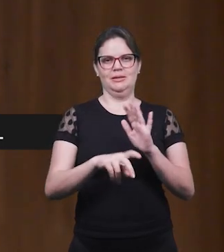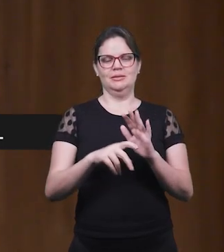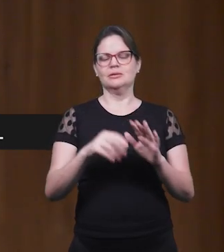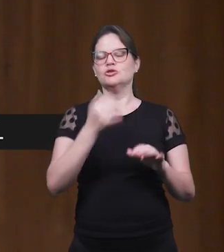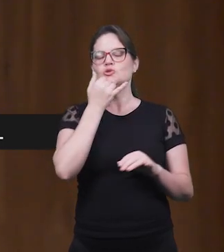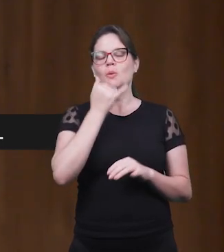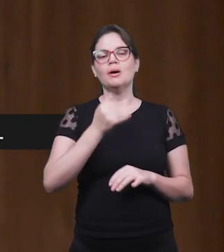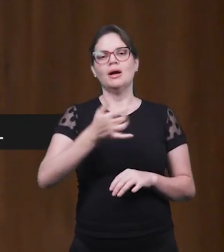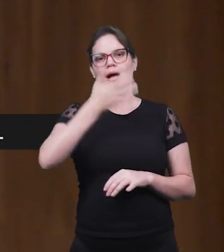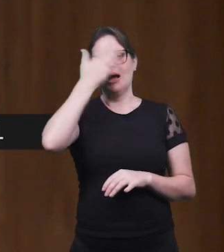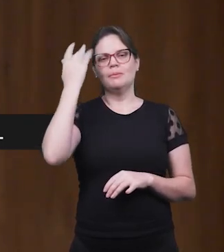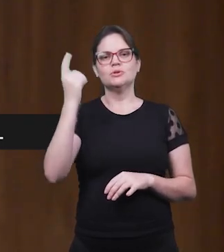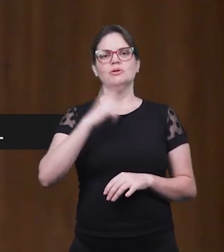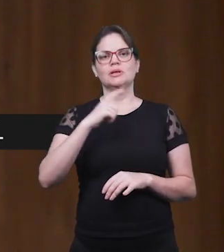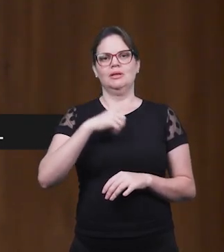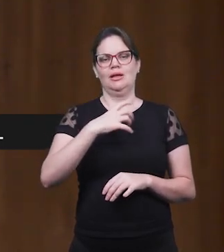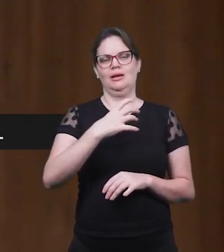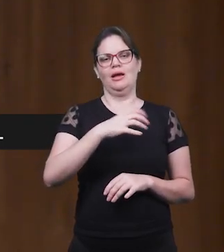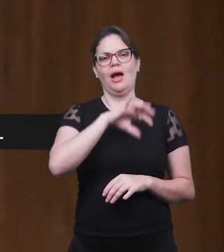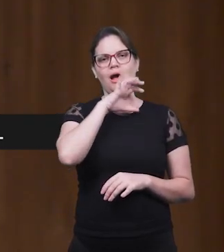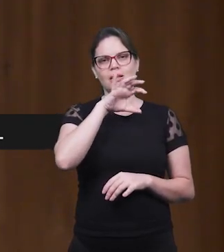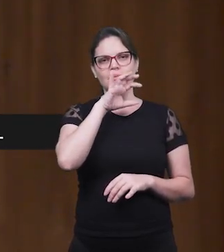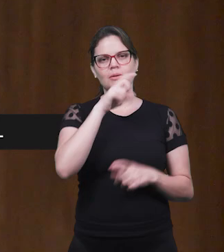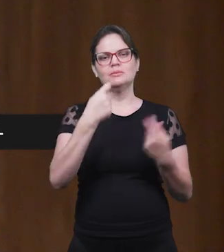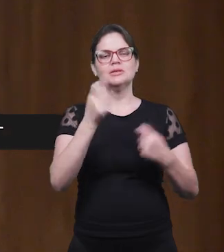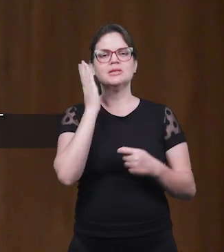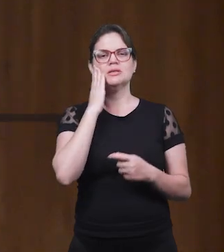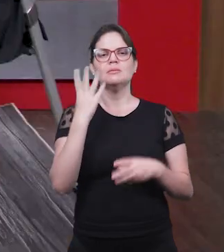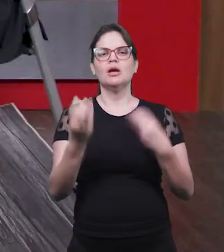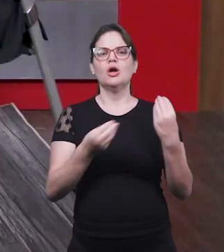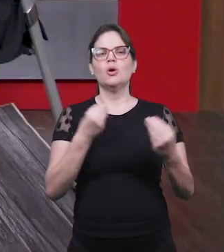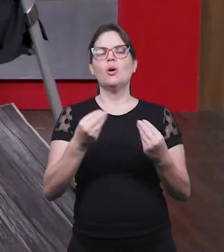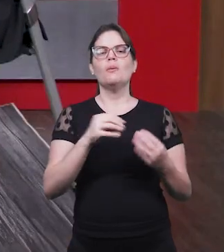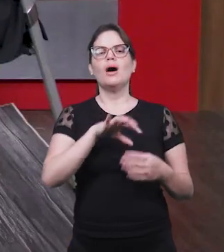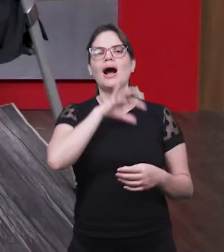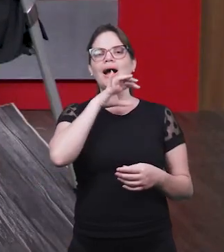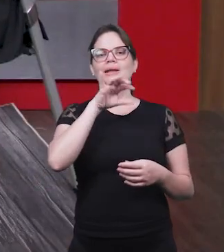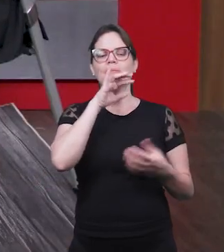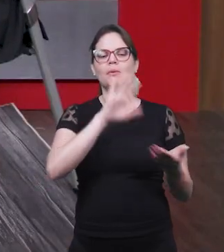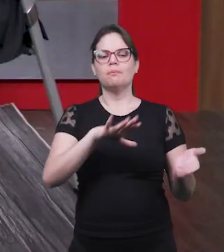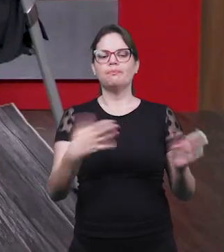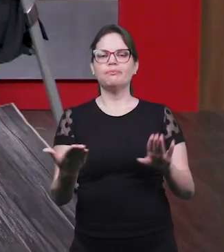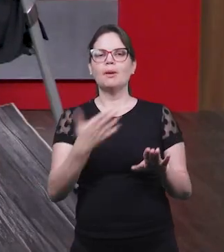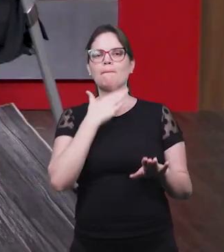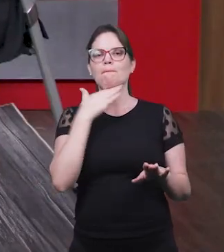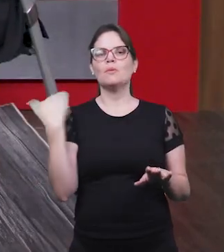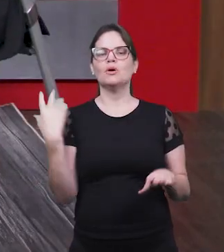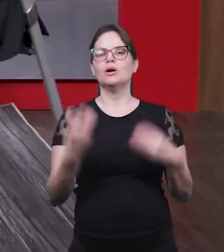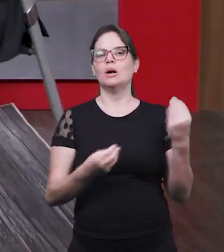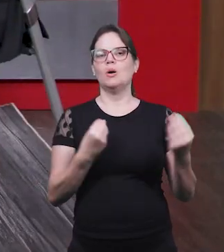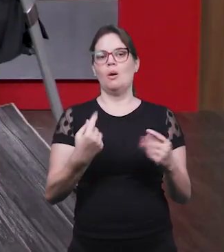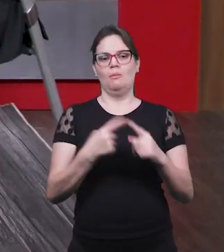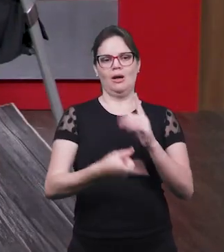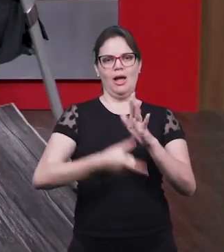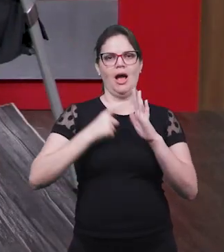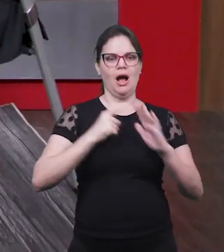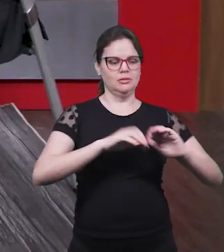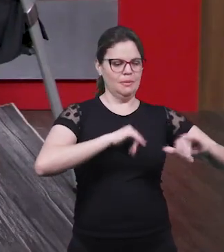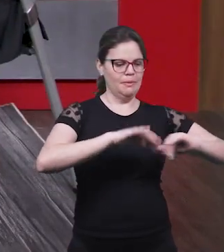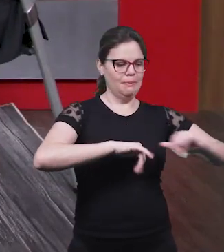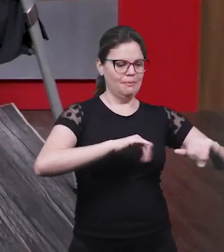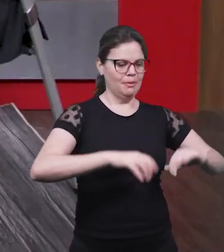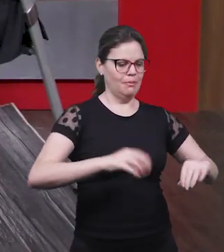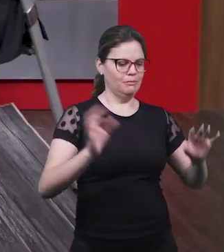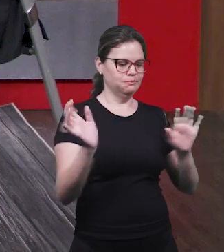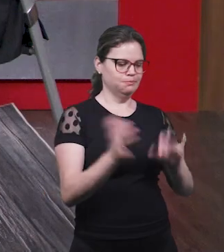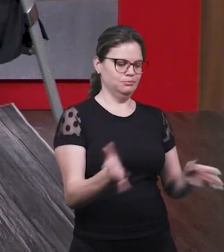hora que o animal vem a óbito, como que proceder? Porque antigamente as pessoas iam cavar um buraco e enterravam.